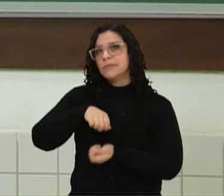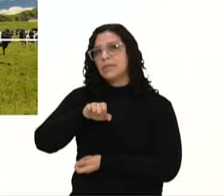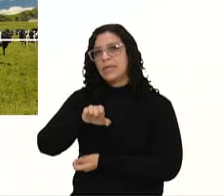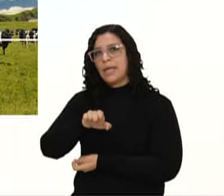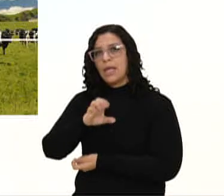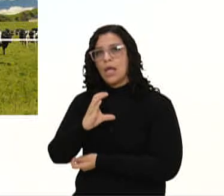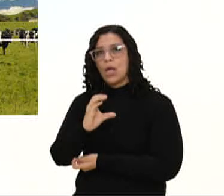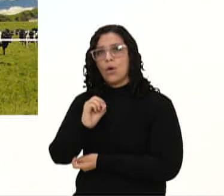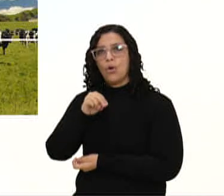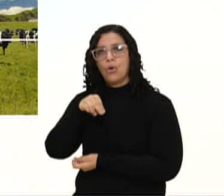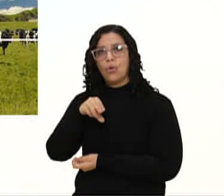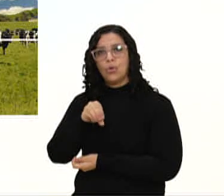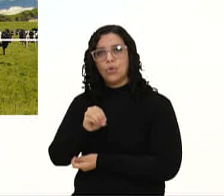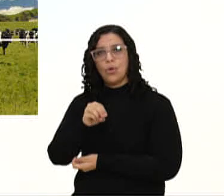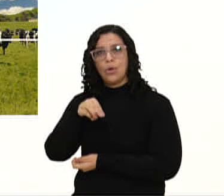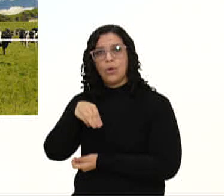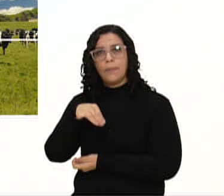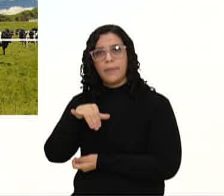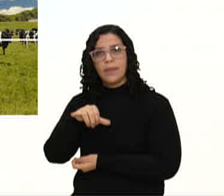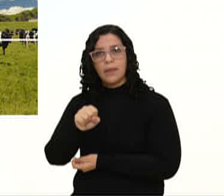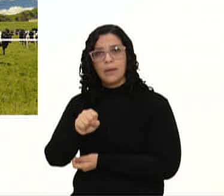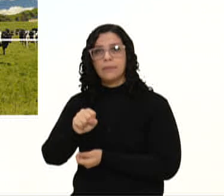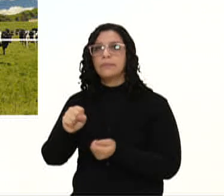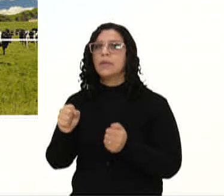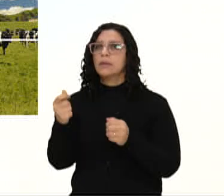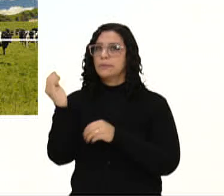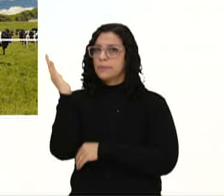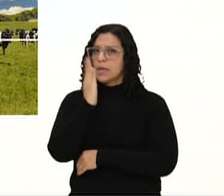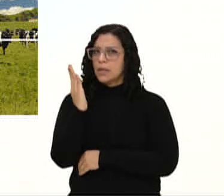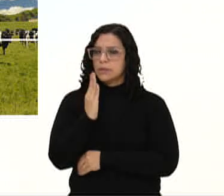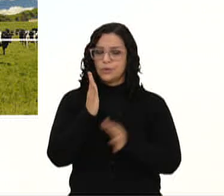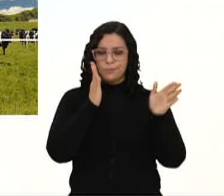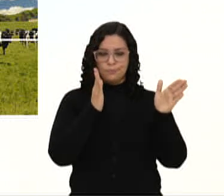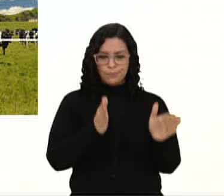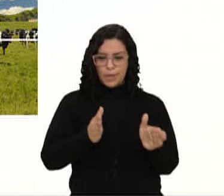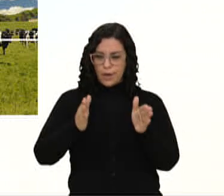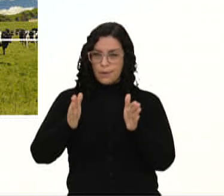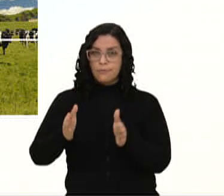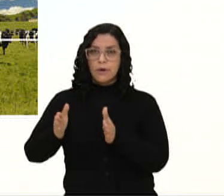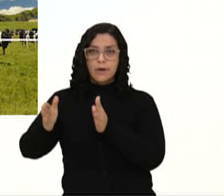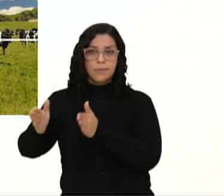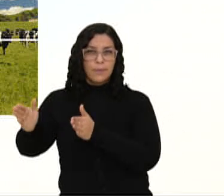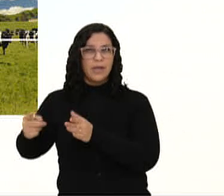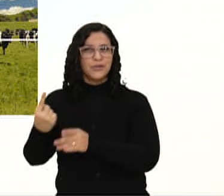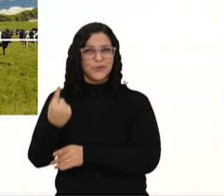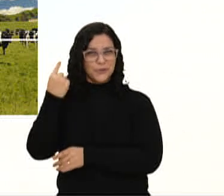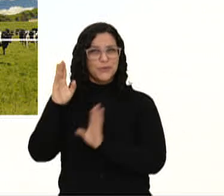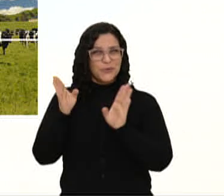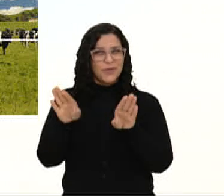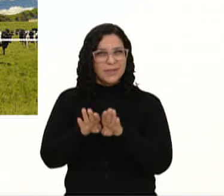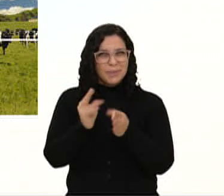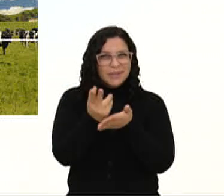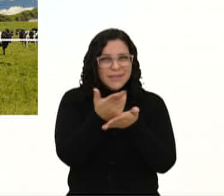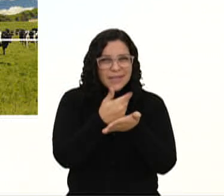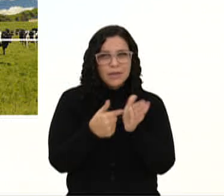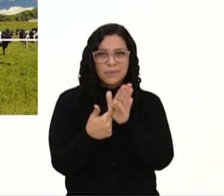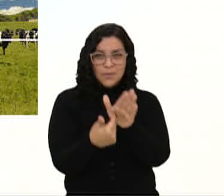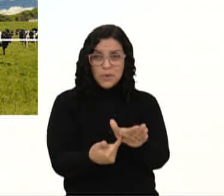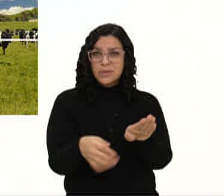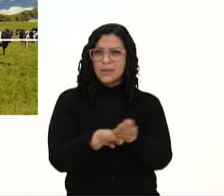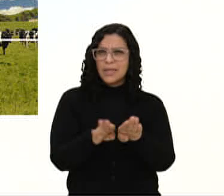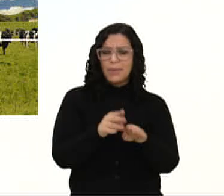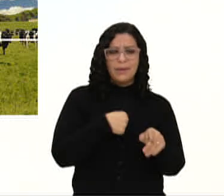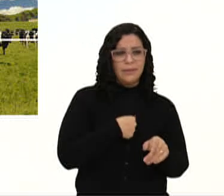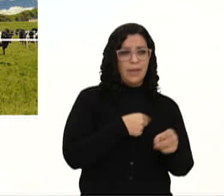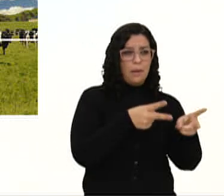Então, se eu considerar tudo isso que a gente viu, essa divisão ali de produção, de mercadoria, de produto